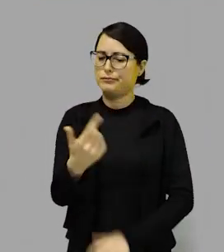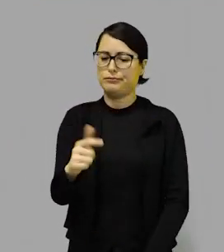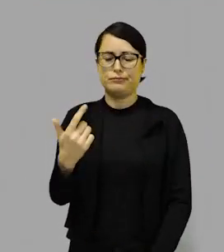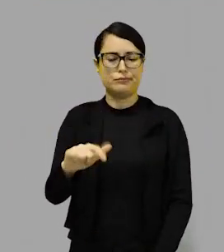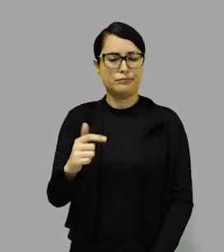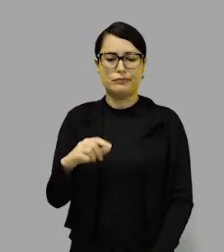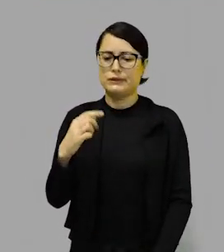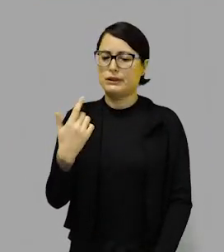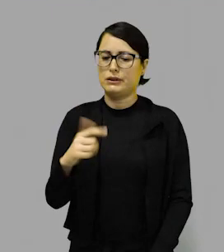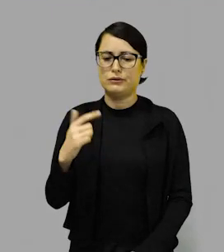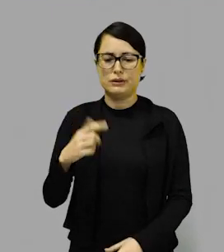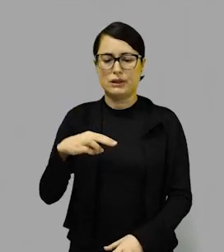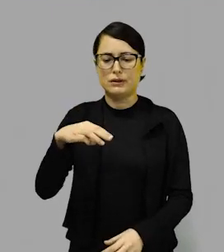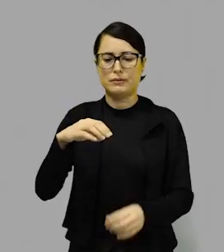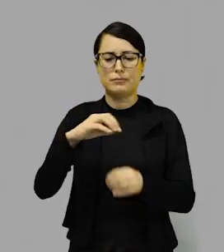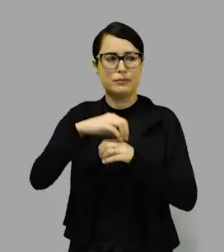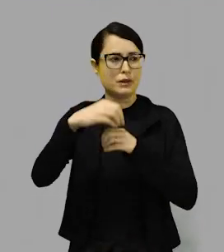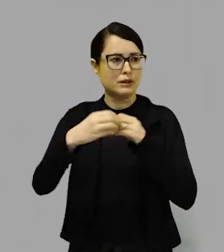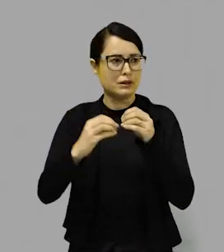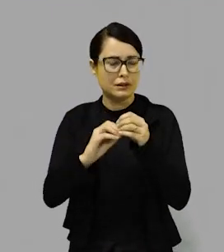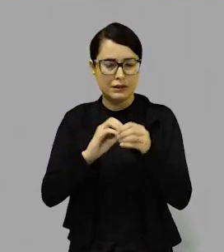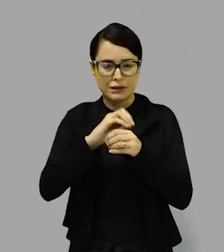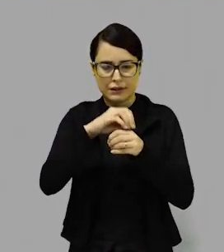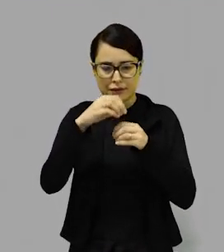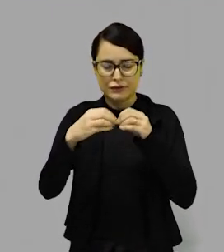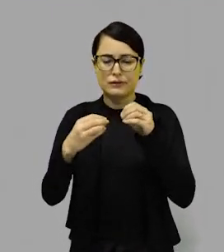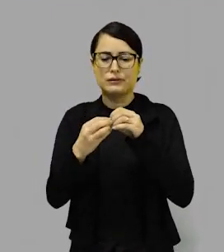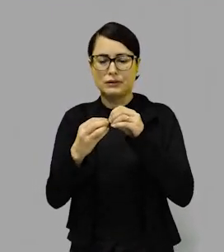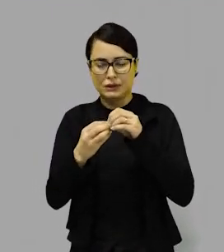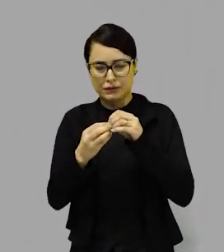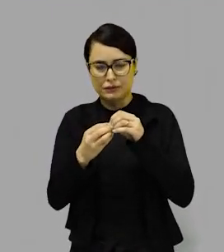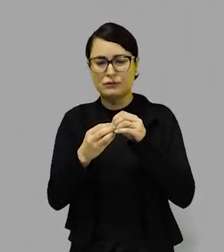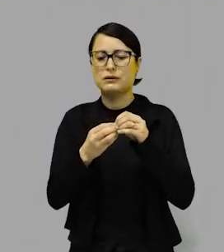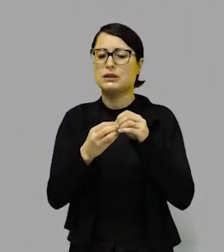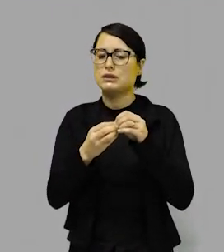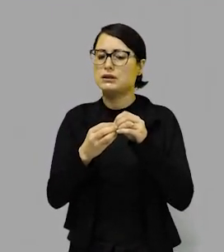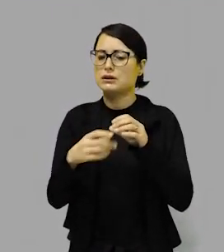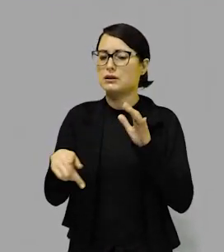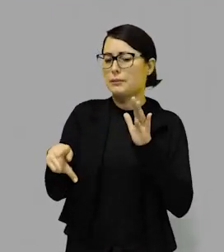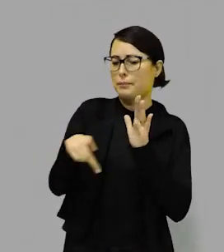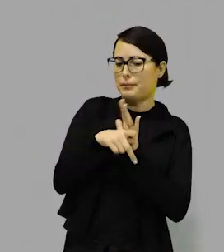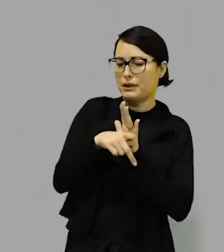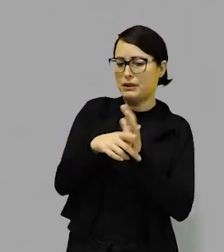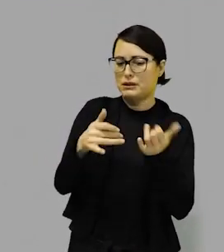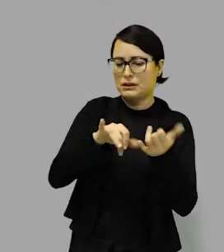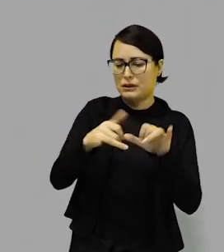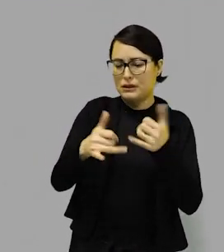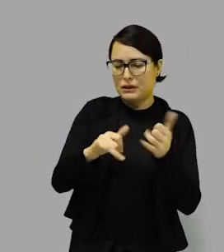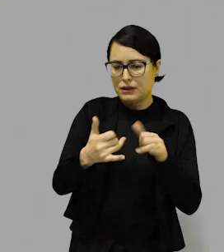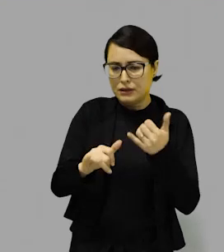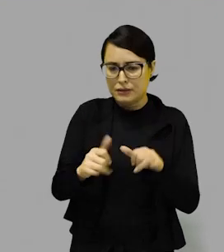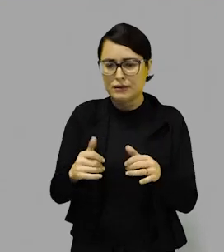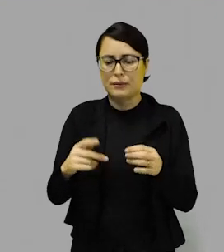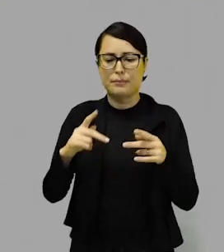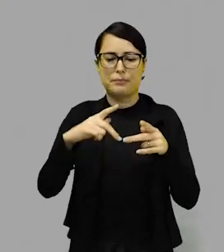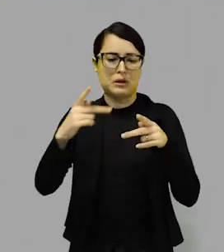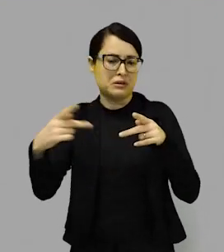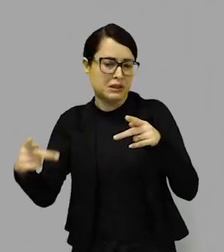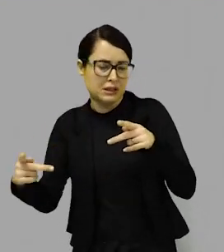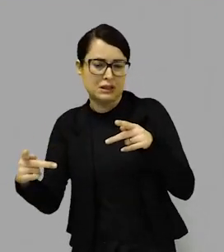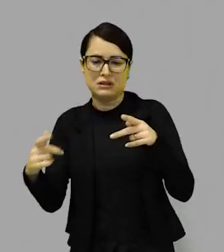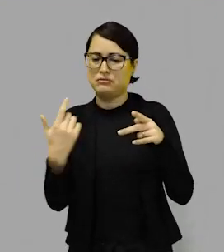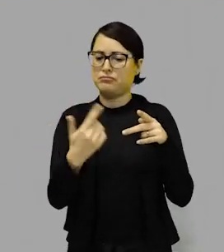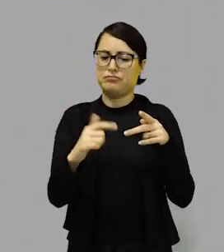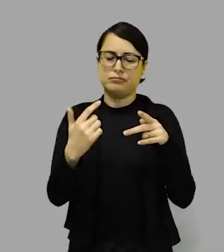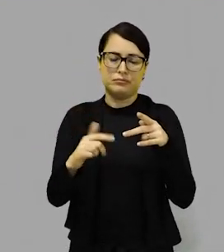possuem moléculas que são capazes de produzir as suas substâncias químicas, como proteínas,